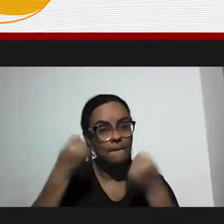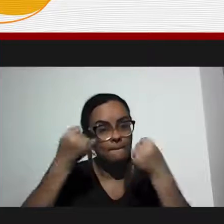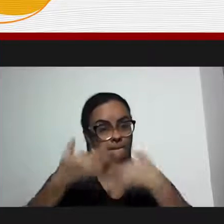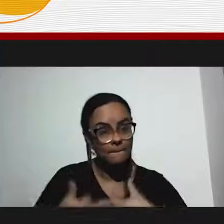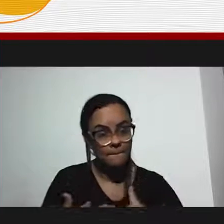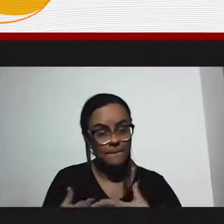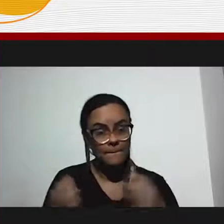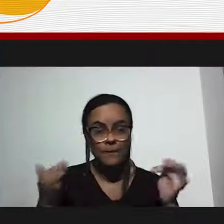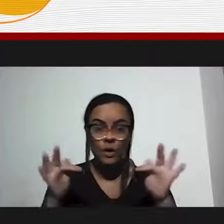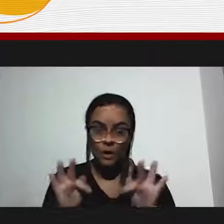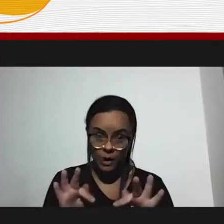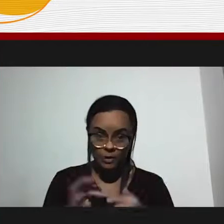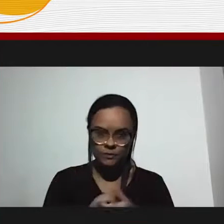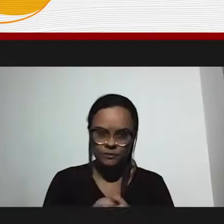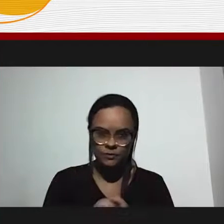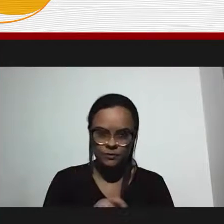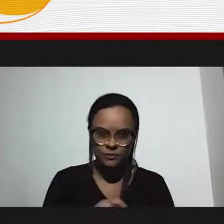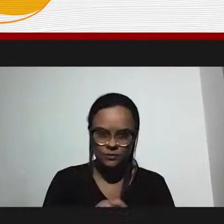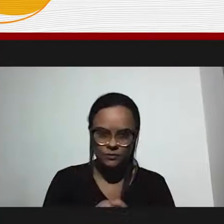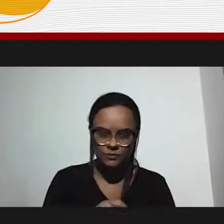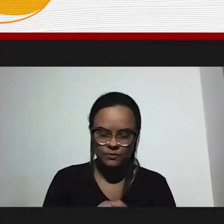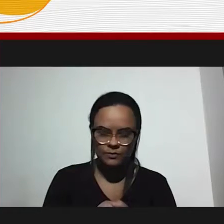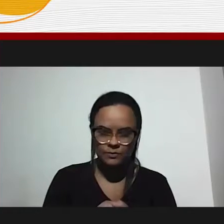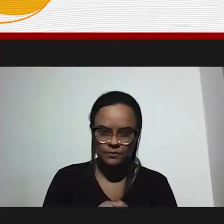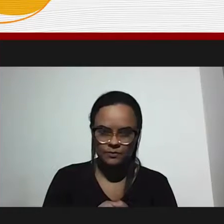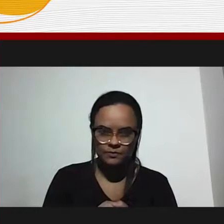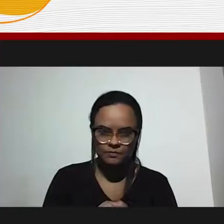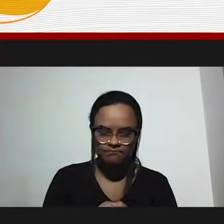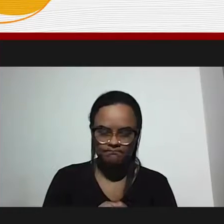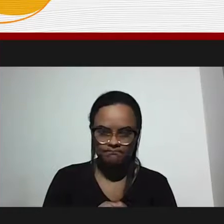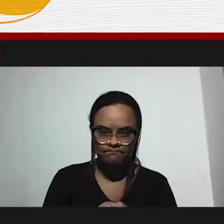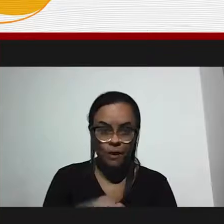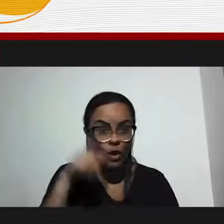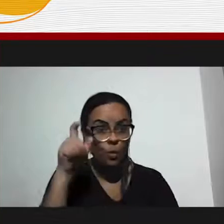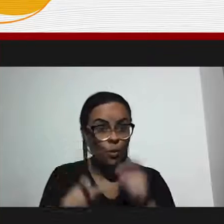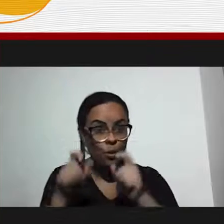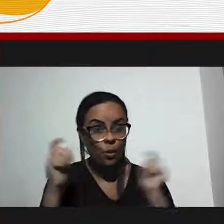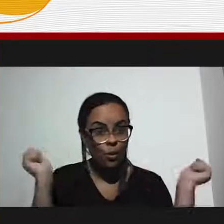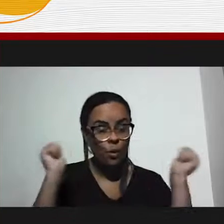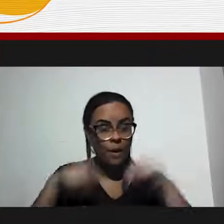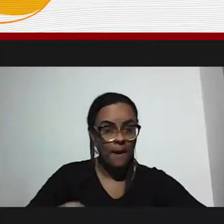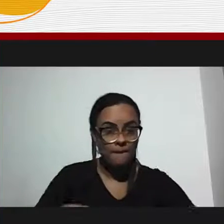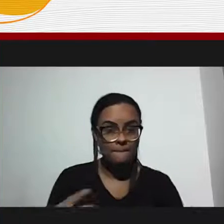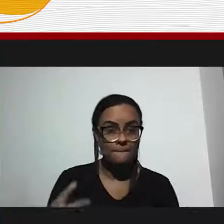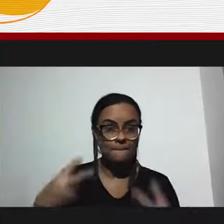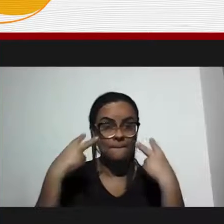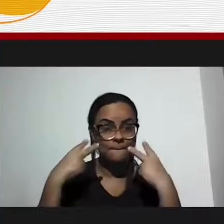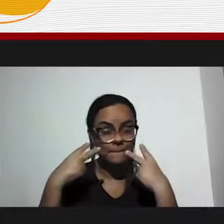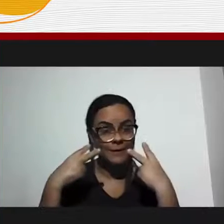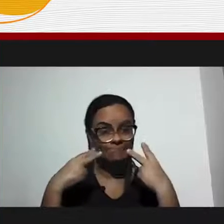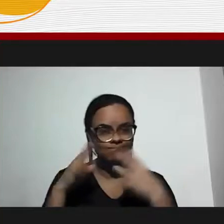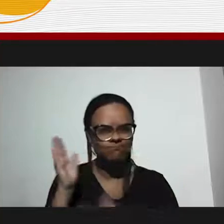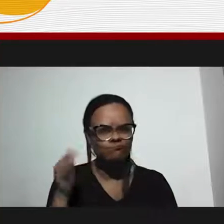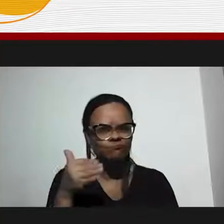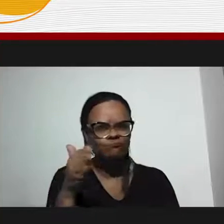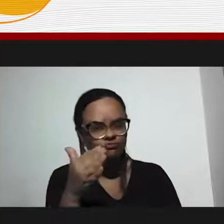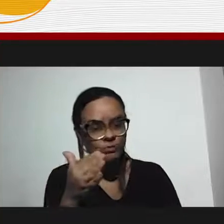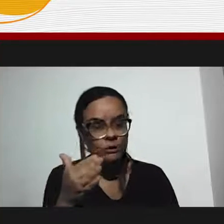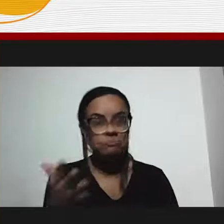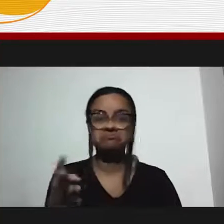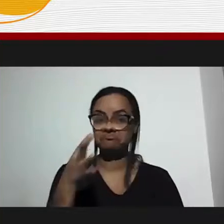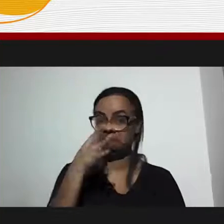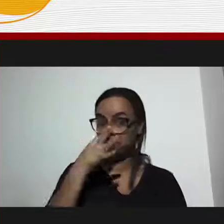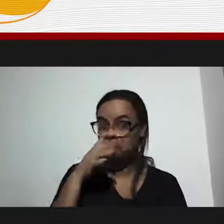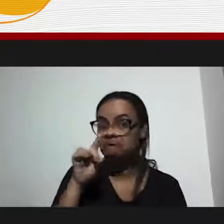já sei que o tempo estourou, é que as pessoas possam ver o Clodoaldo e falar: caramba,